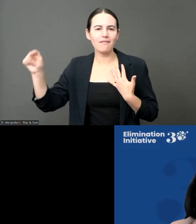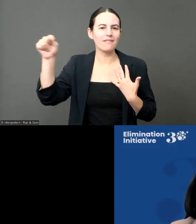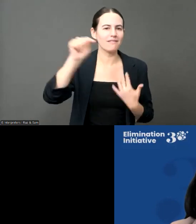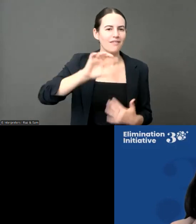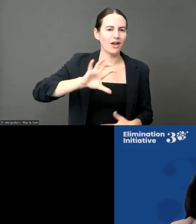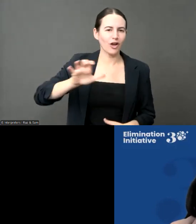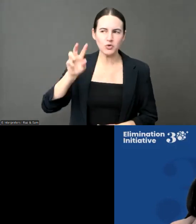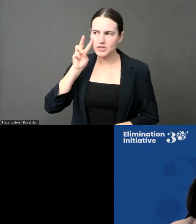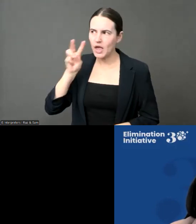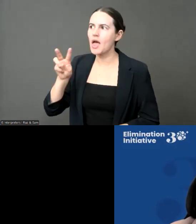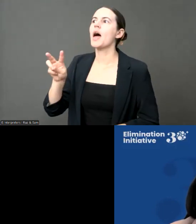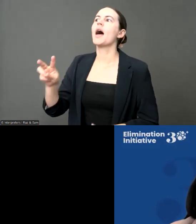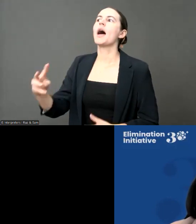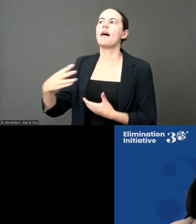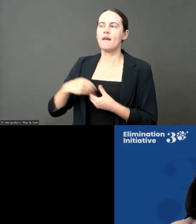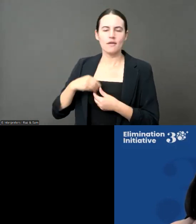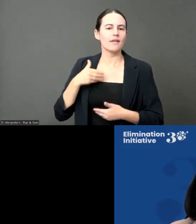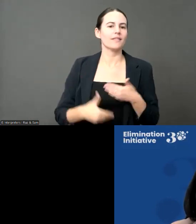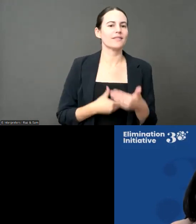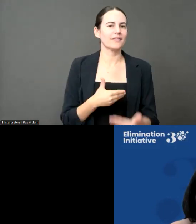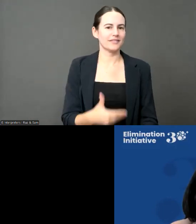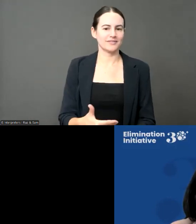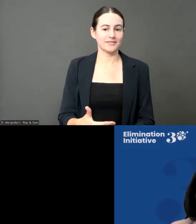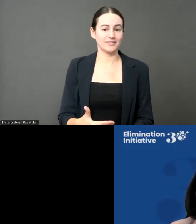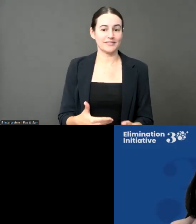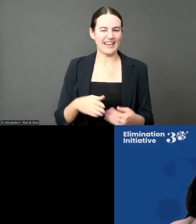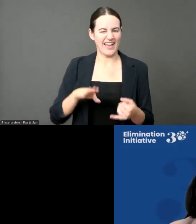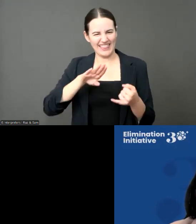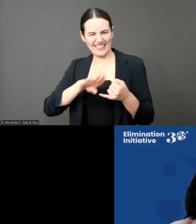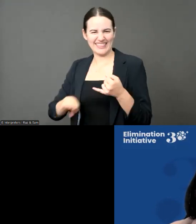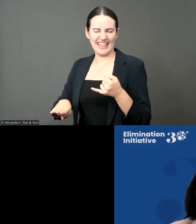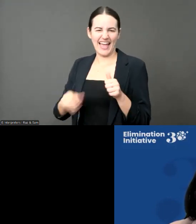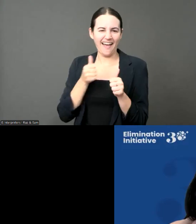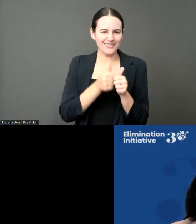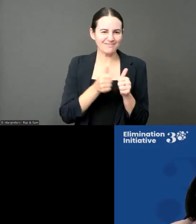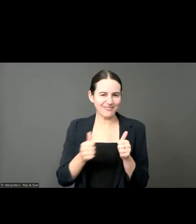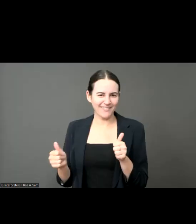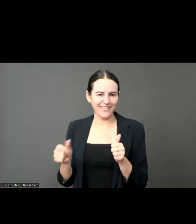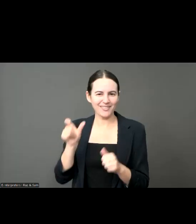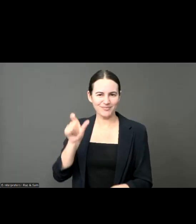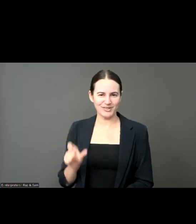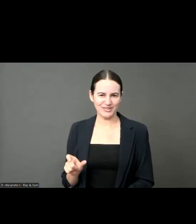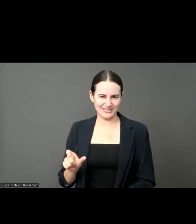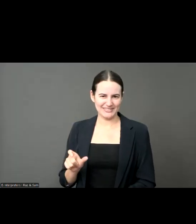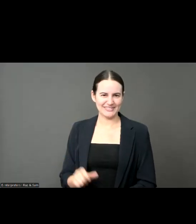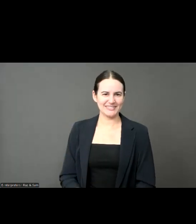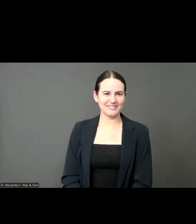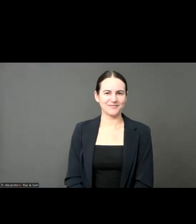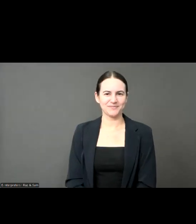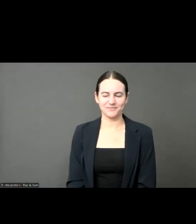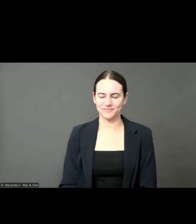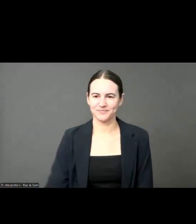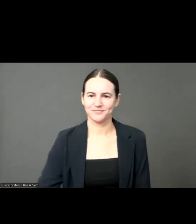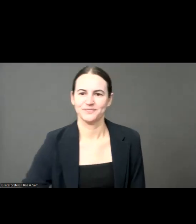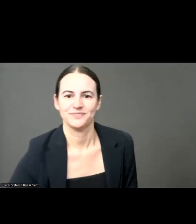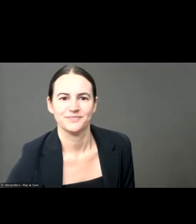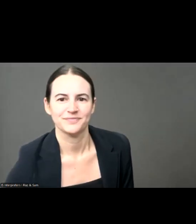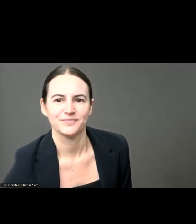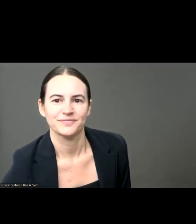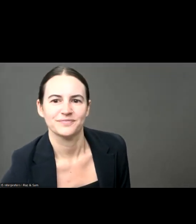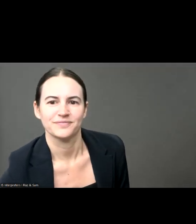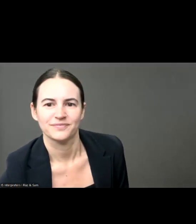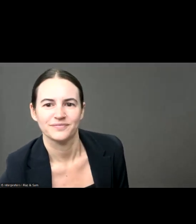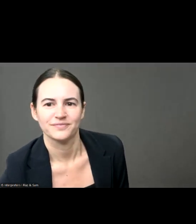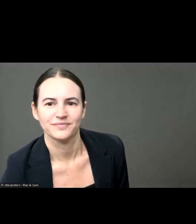outros países, eu tenho certeza. E eu quero dar as boas-vindas ao nosso último palestrante, Dr.